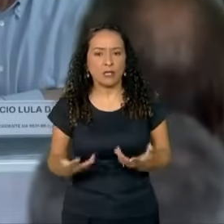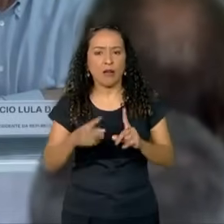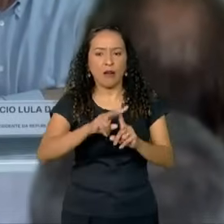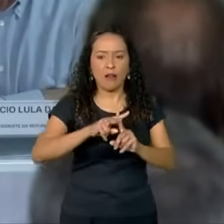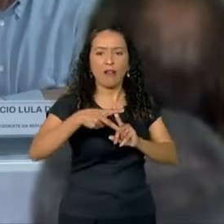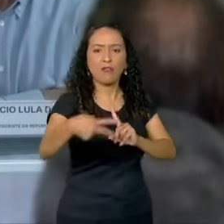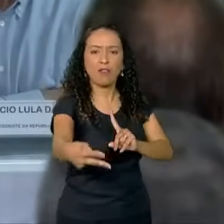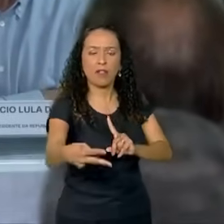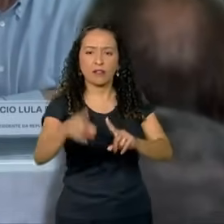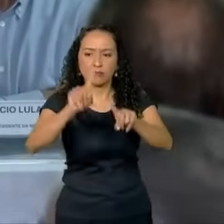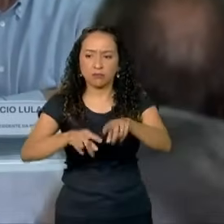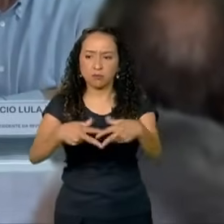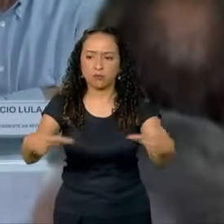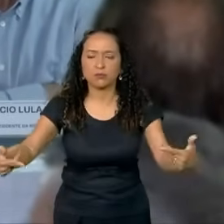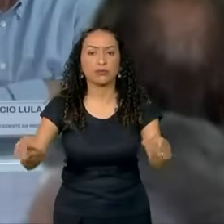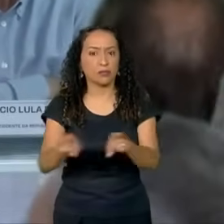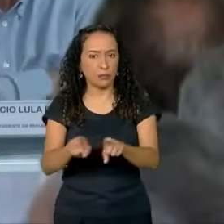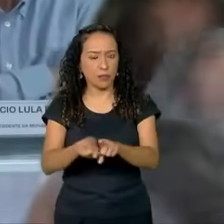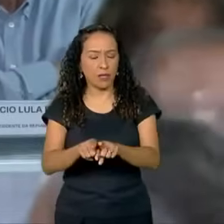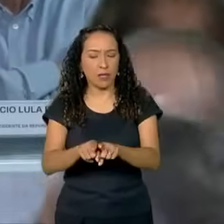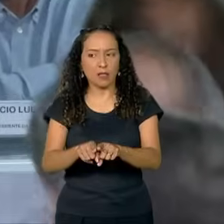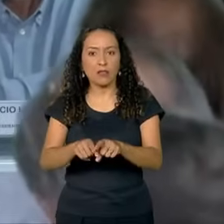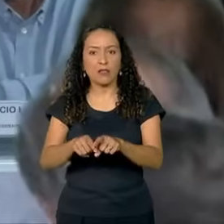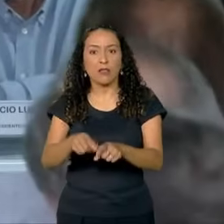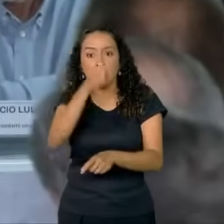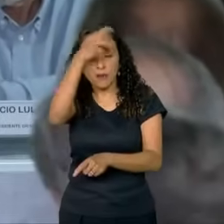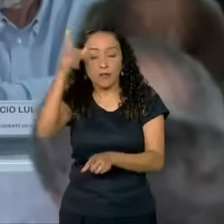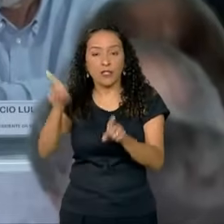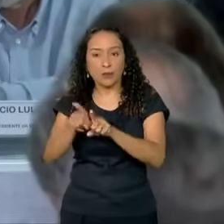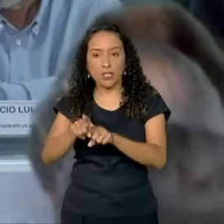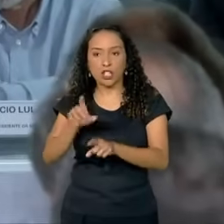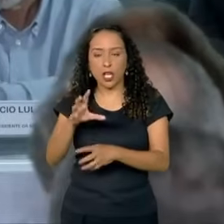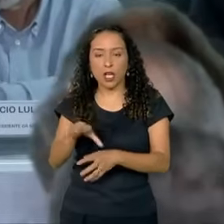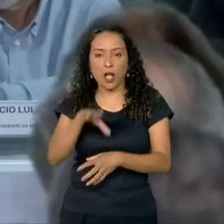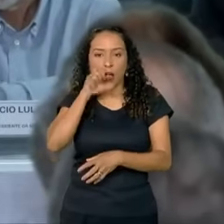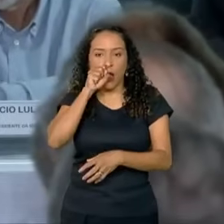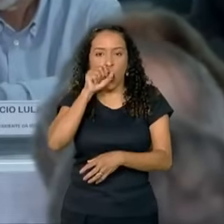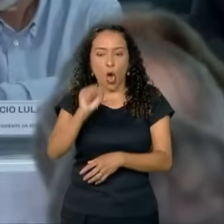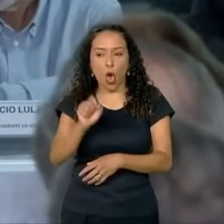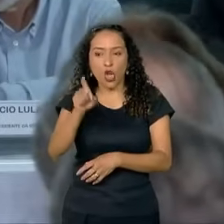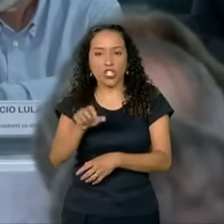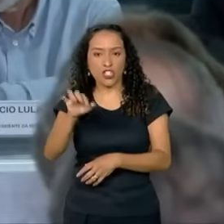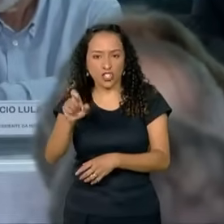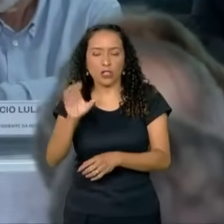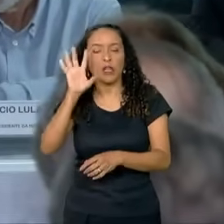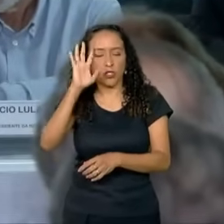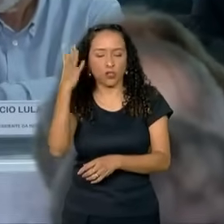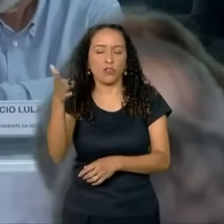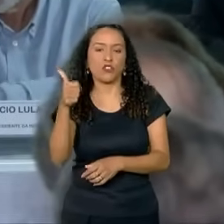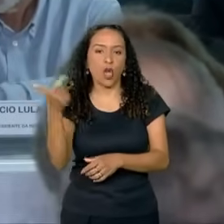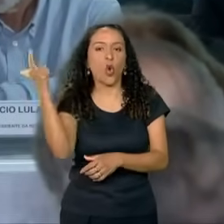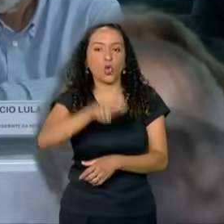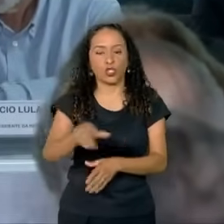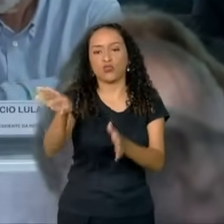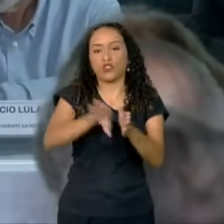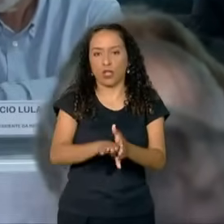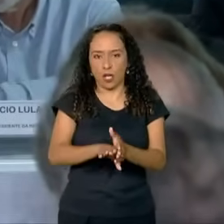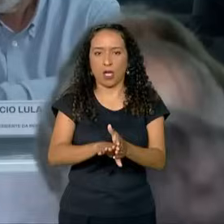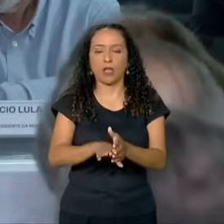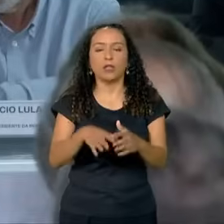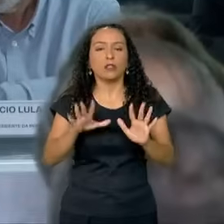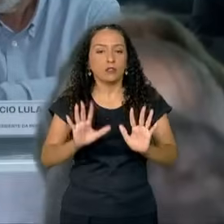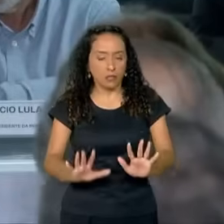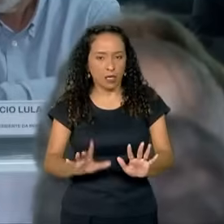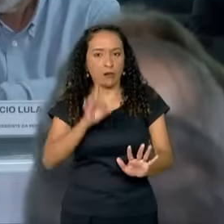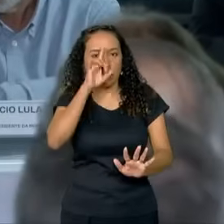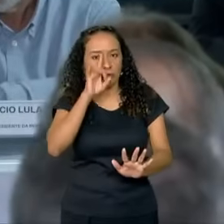cadeia de suprimentos. Quero dizer, prefeito, que a questão do oxigênio foi resolvida, pelo que a minha equipe me passou, conseguiu chegar ao oxigênio, então a gente não tem um risco